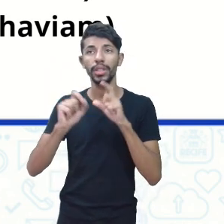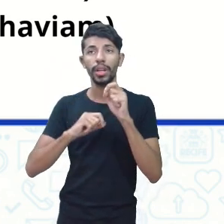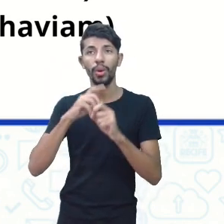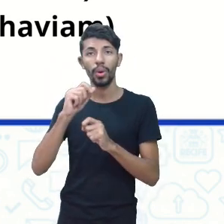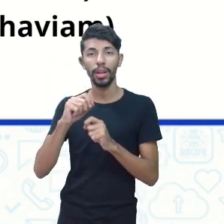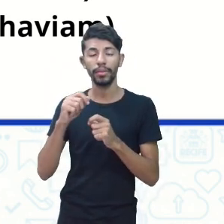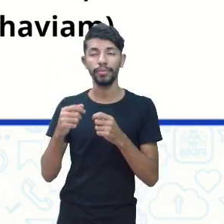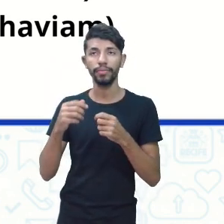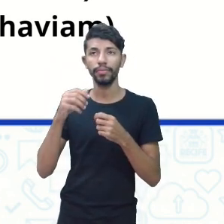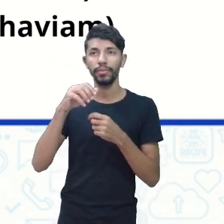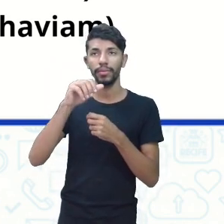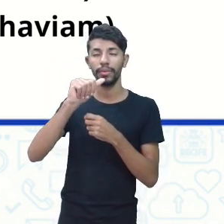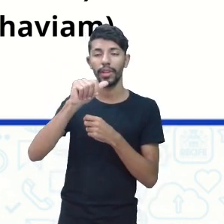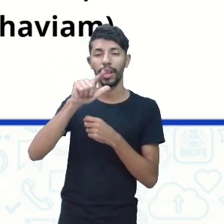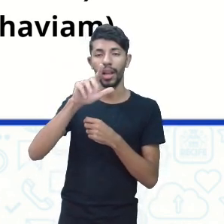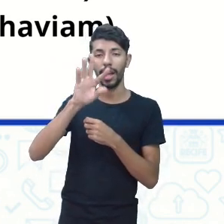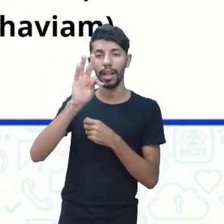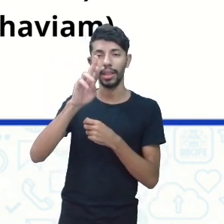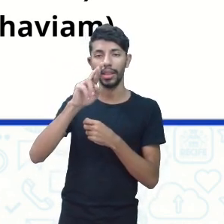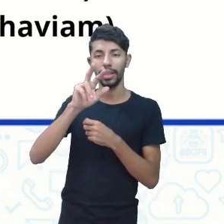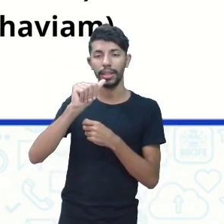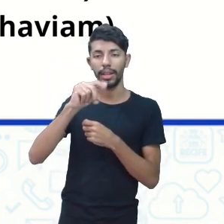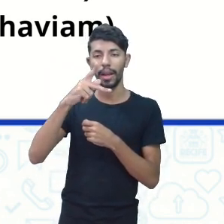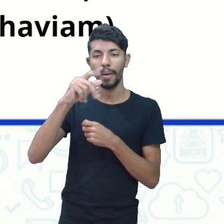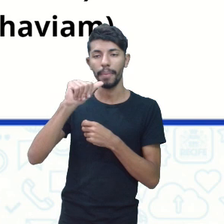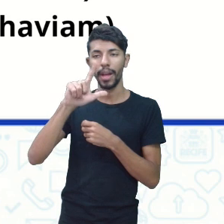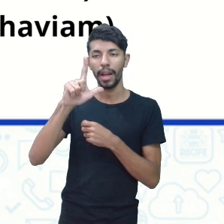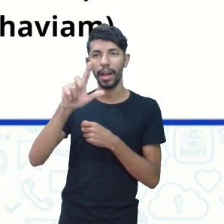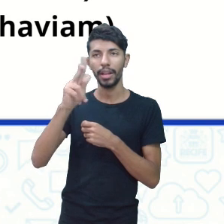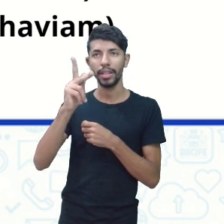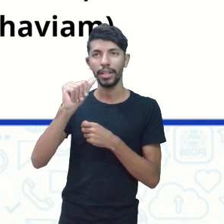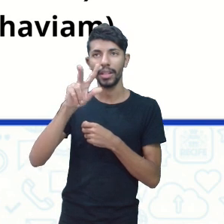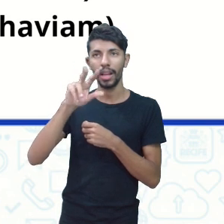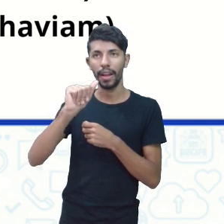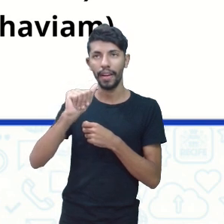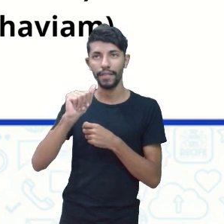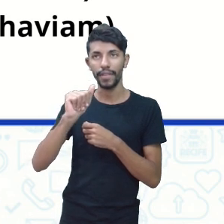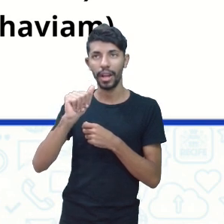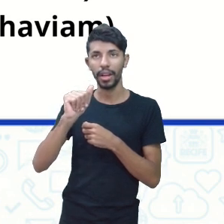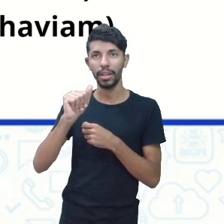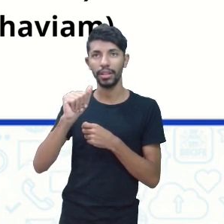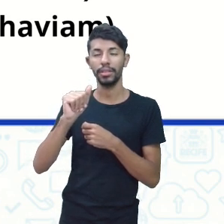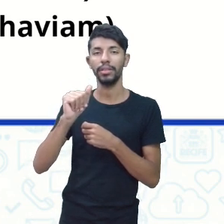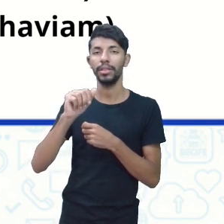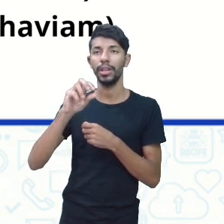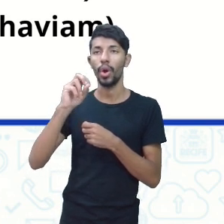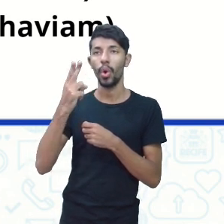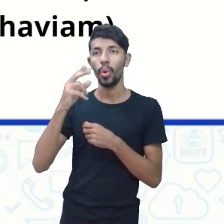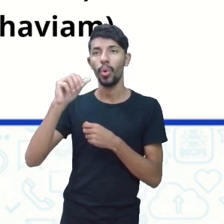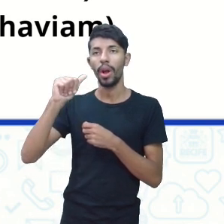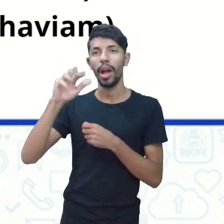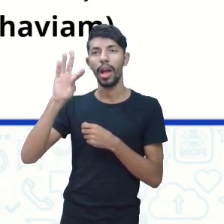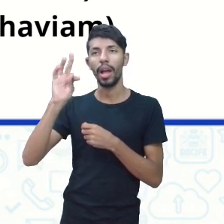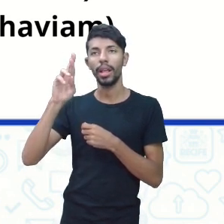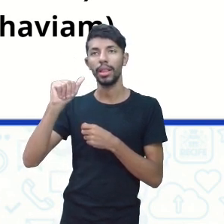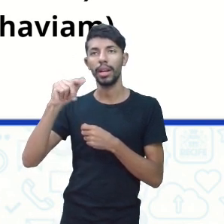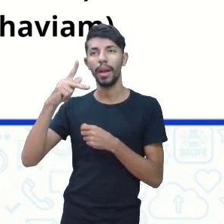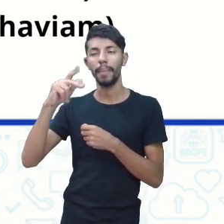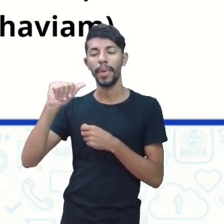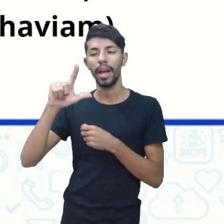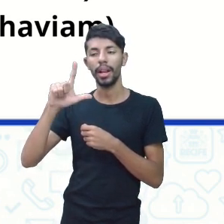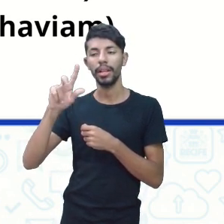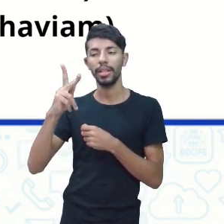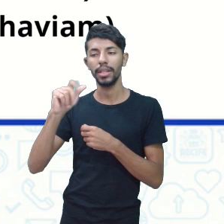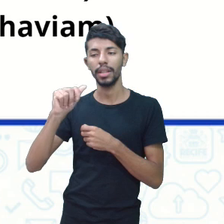atrapalhava o trânsito ou atrapalhavam o trânsito. E aí, o que é que vocês acham? O que fica